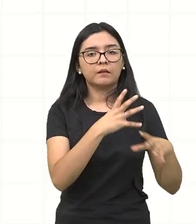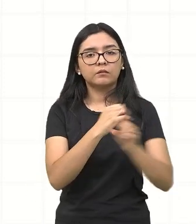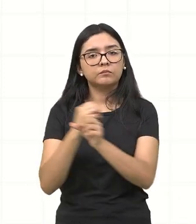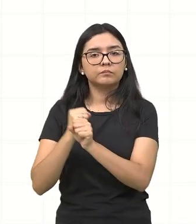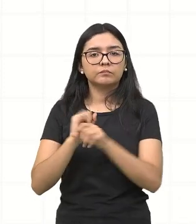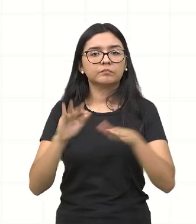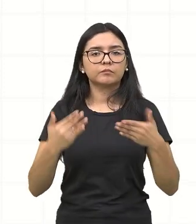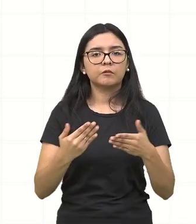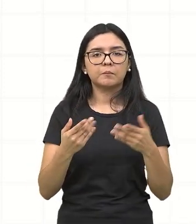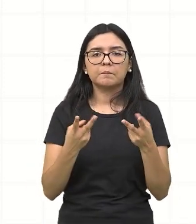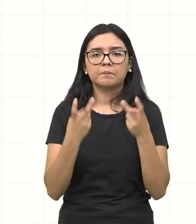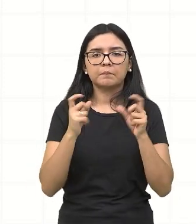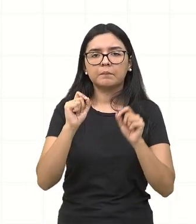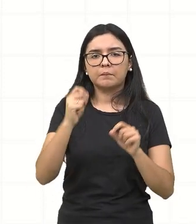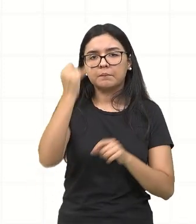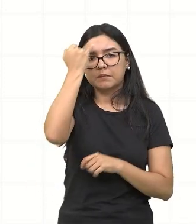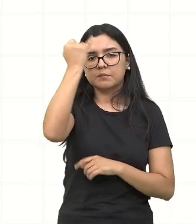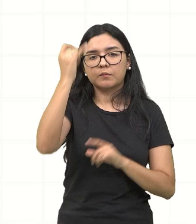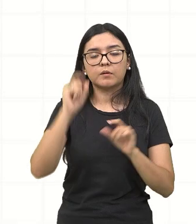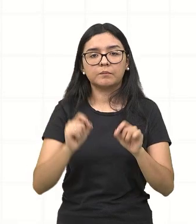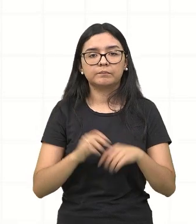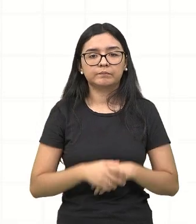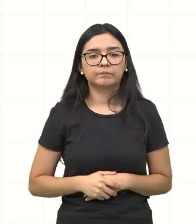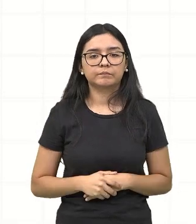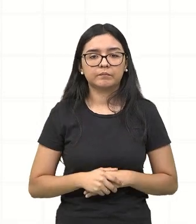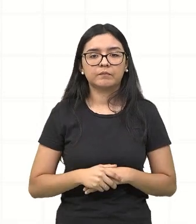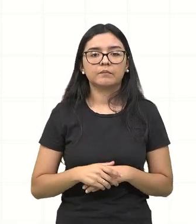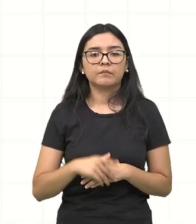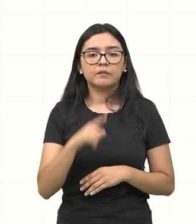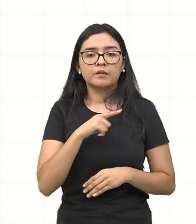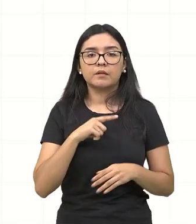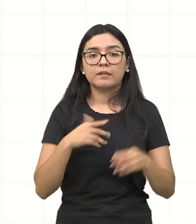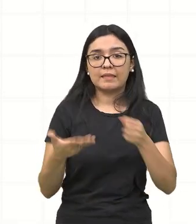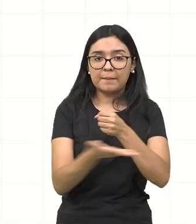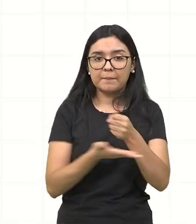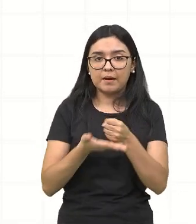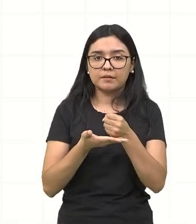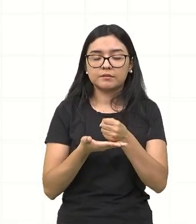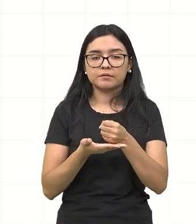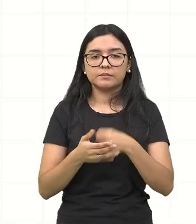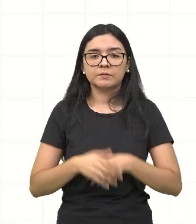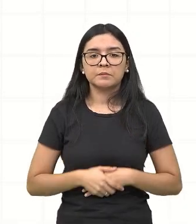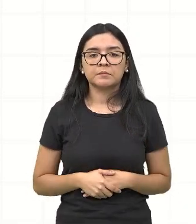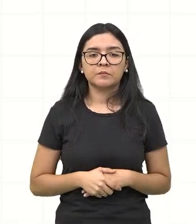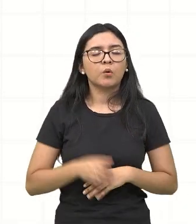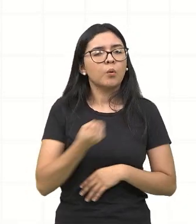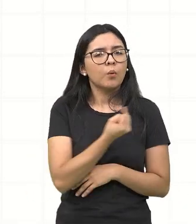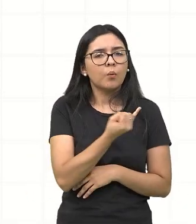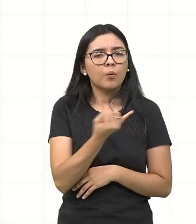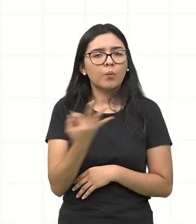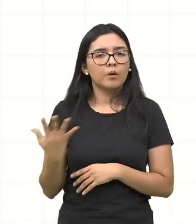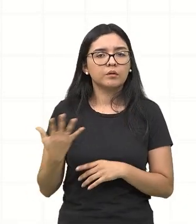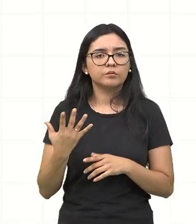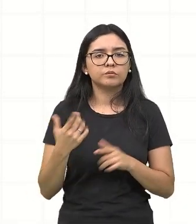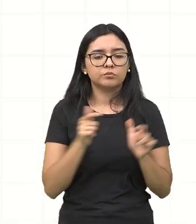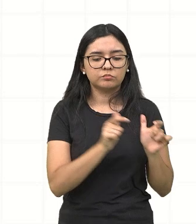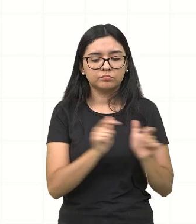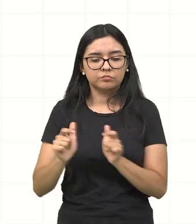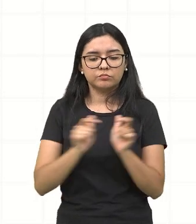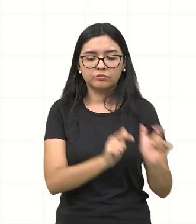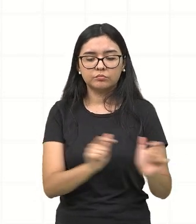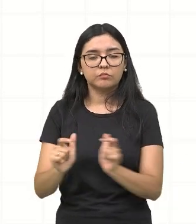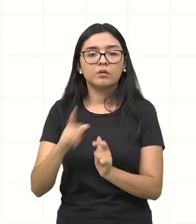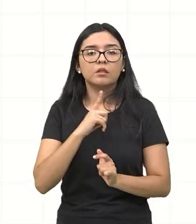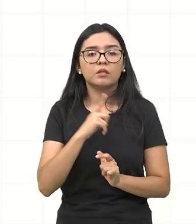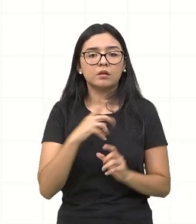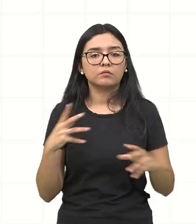você pode pensar da seguinte forma: na base desse paralelepípedo, na base, quantos cubos nós vamos ter?